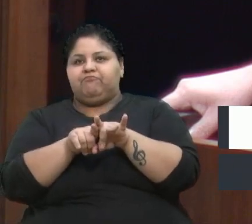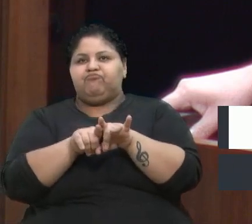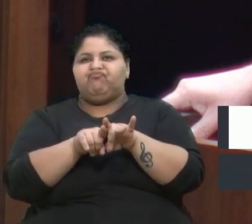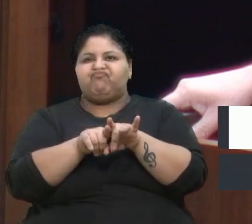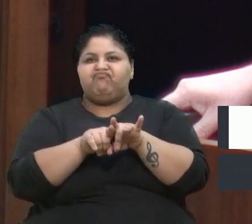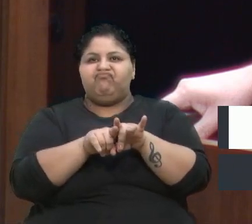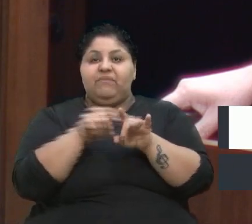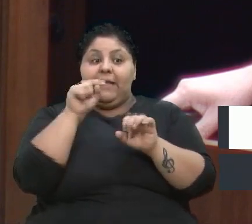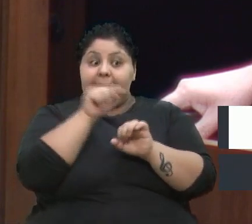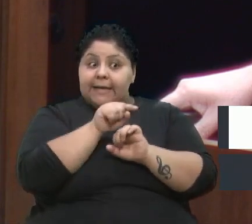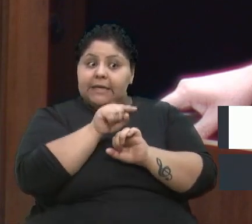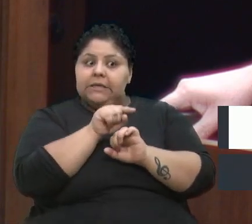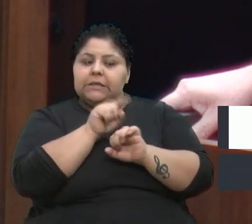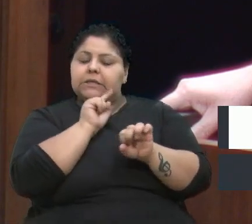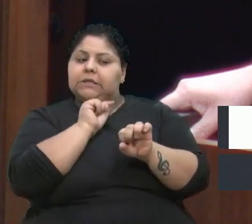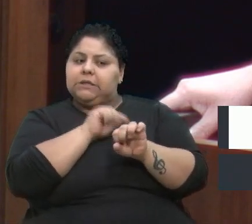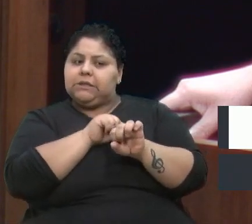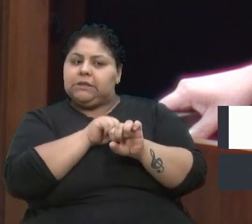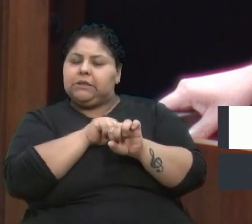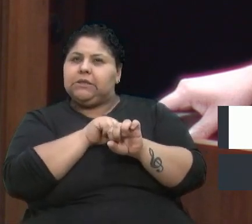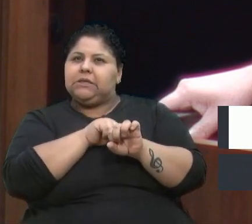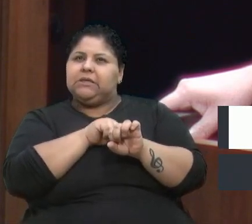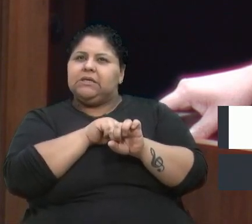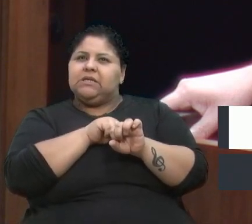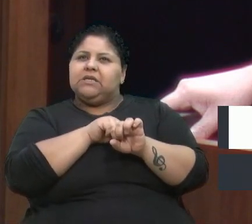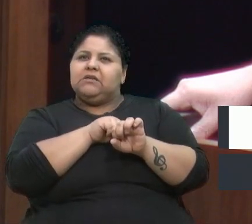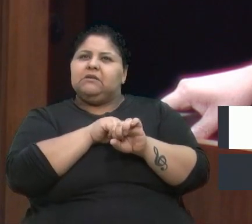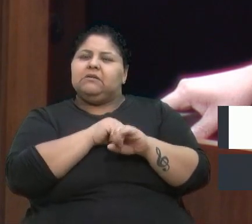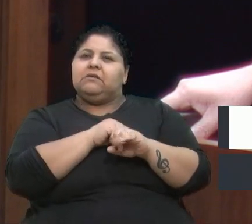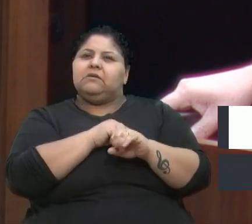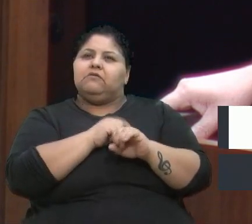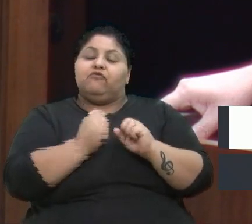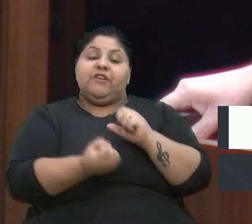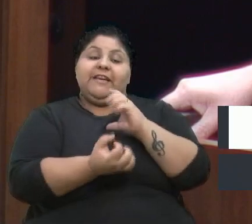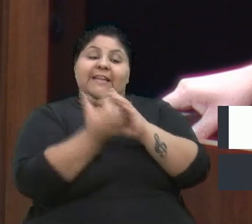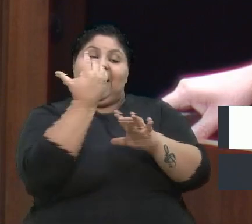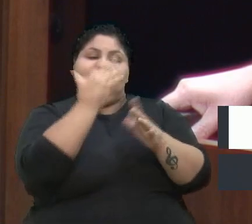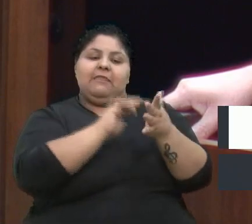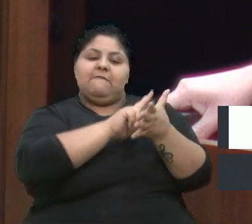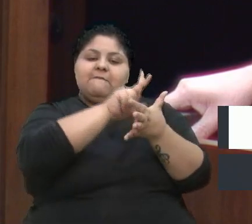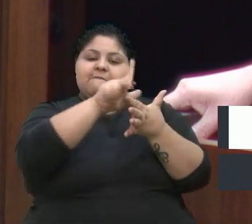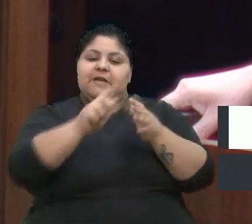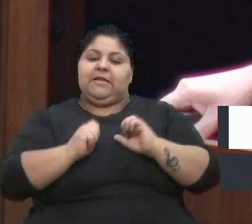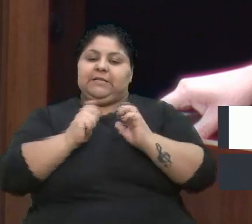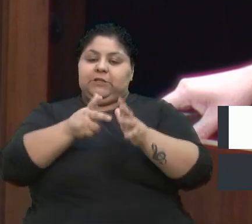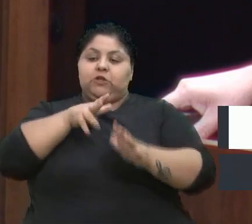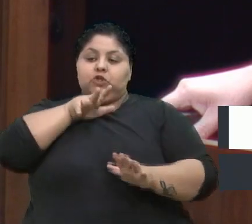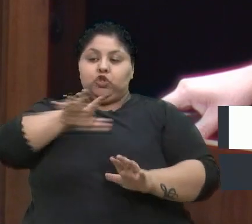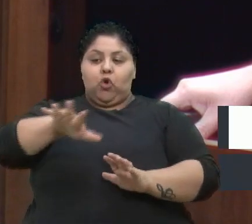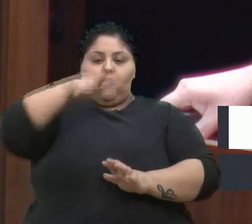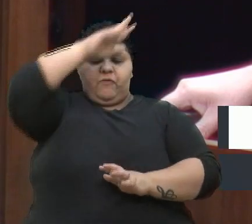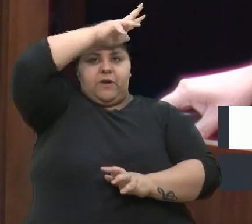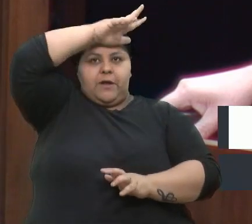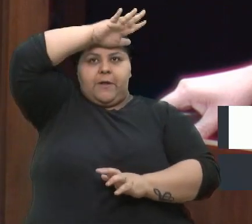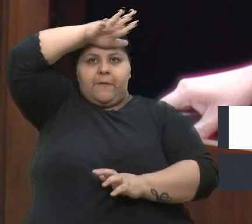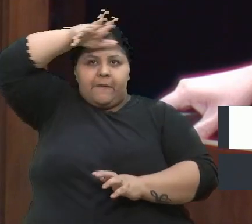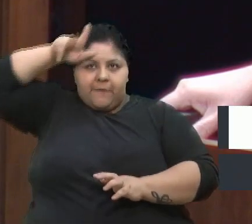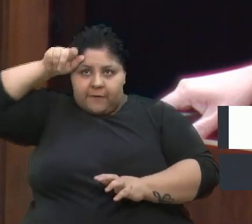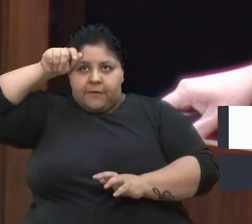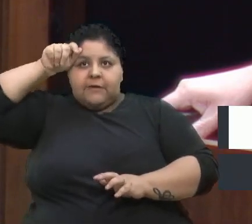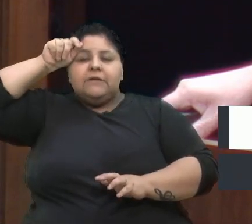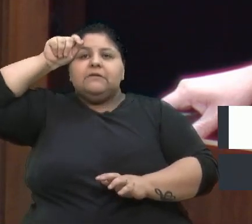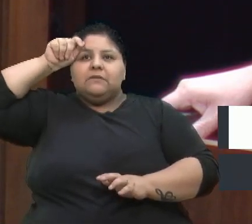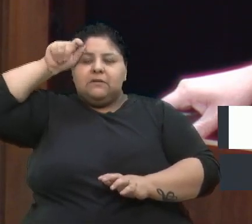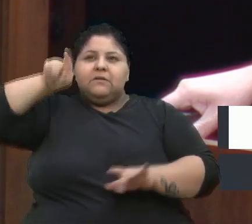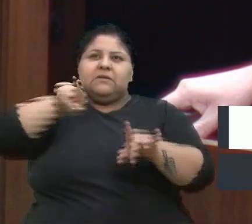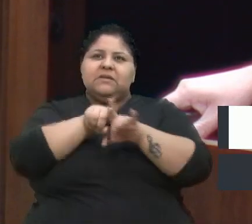naquele momento foram impetradas uma série de ações contra a prefeitura, contra, vamos dizer assim, essa